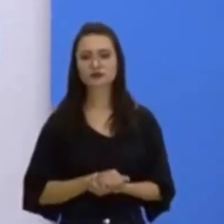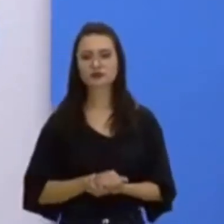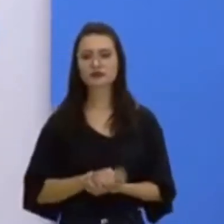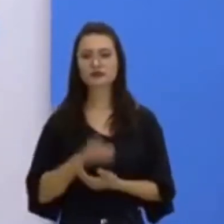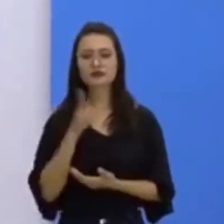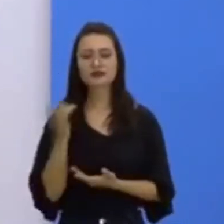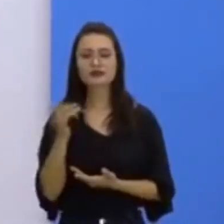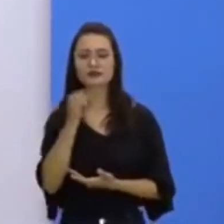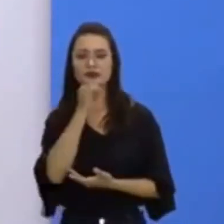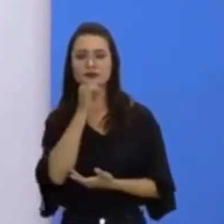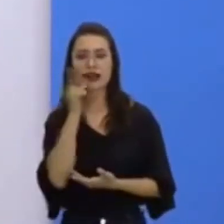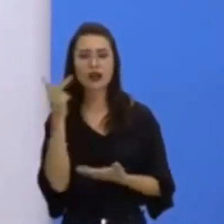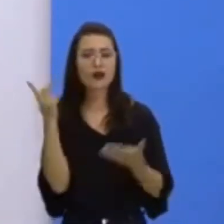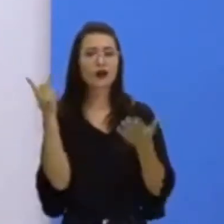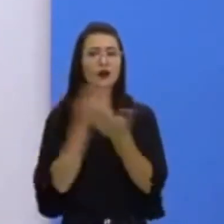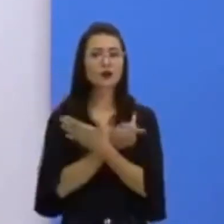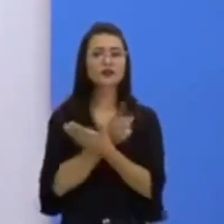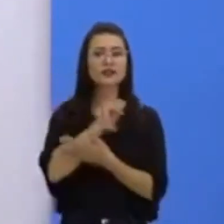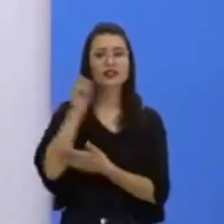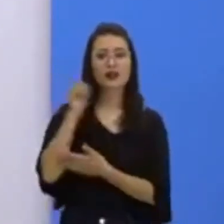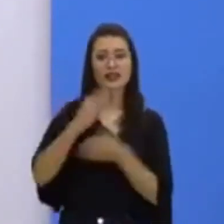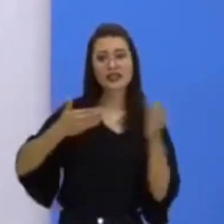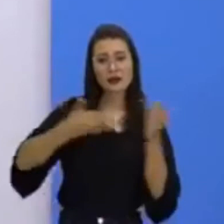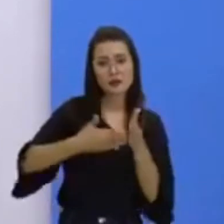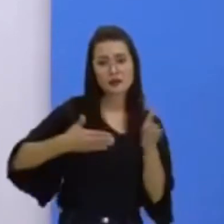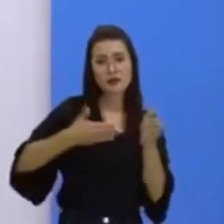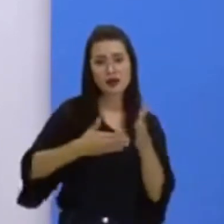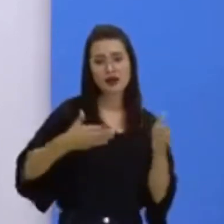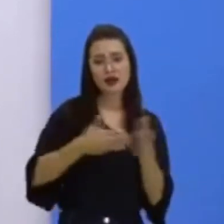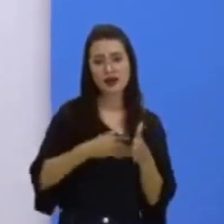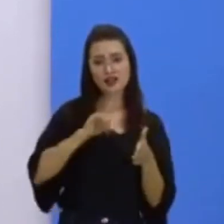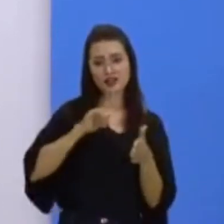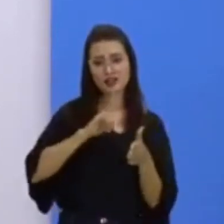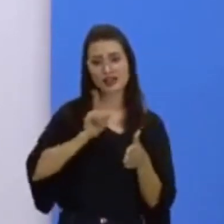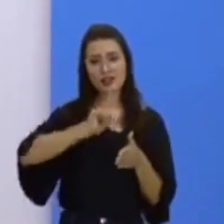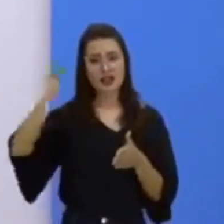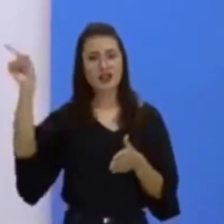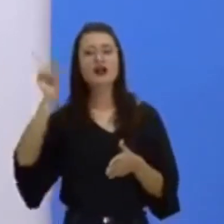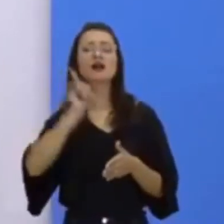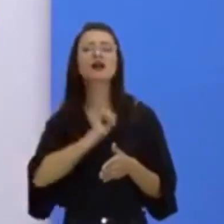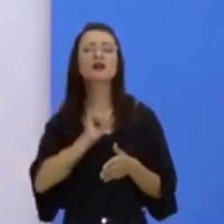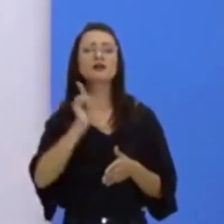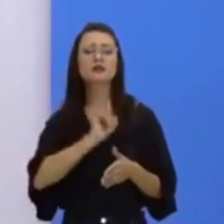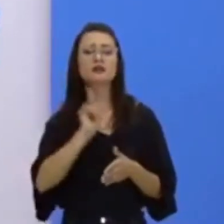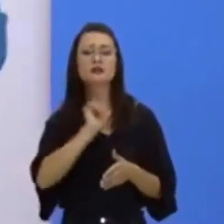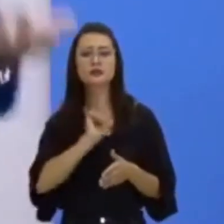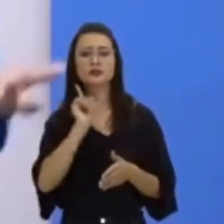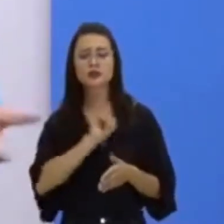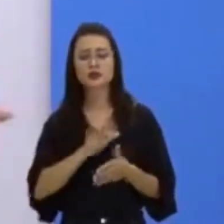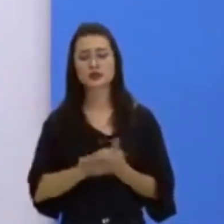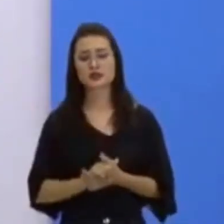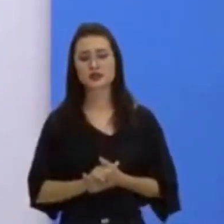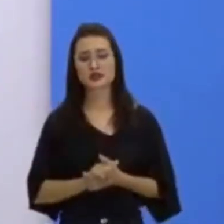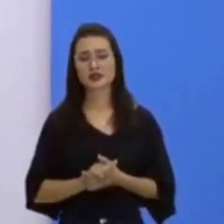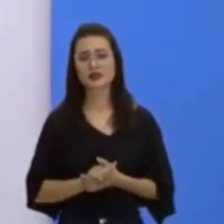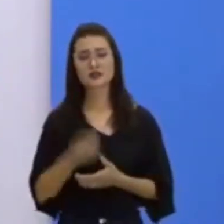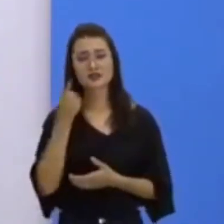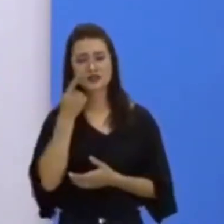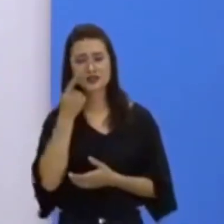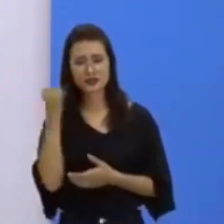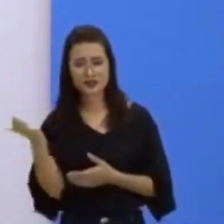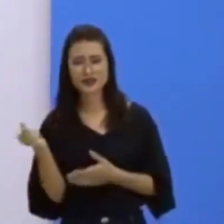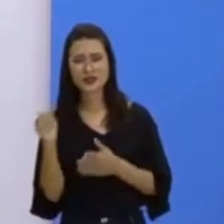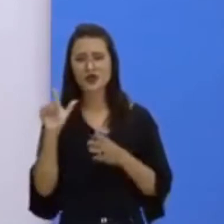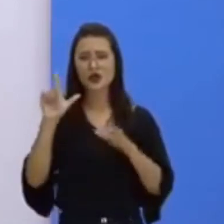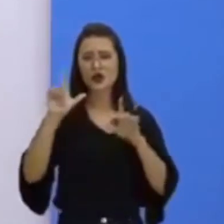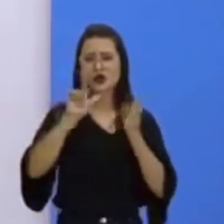ela aconteceu nessa barragem de Brumadinho, né? Você viu esse acidente,